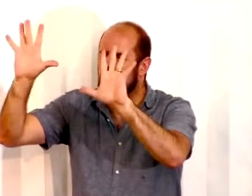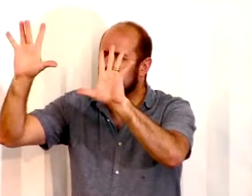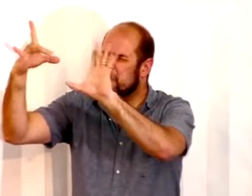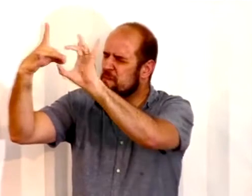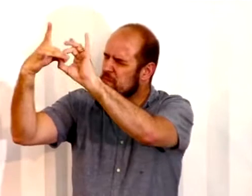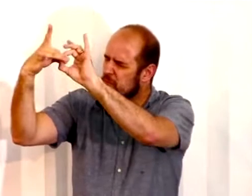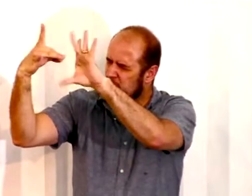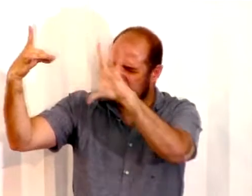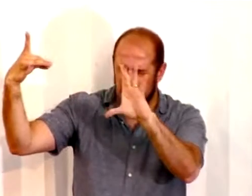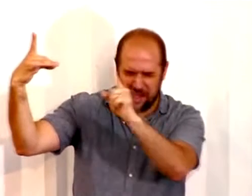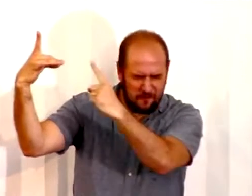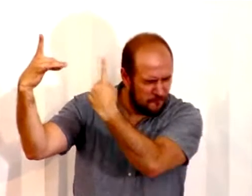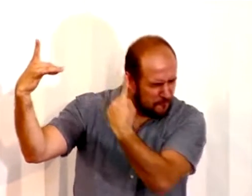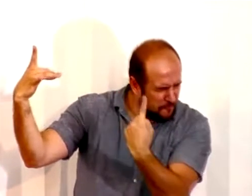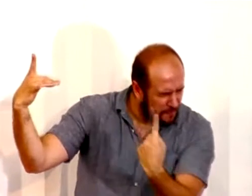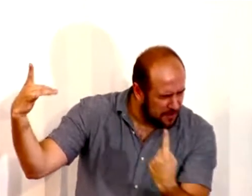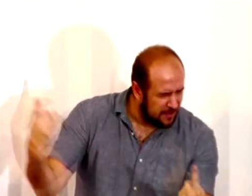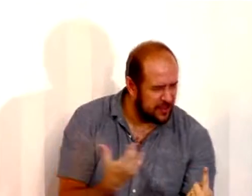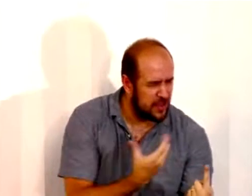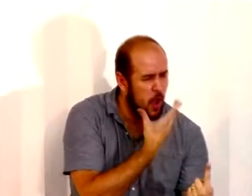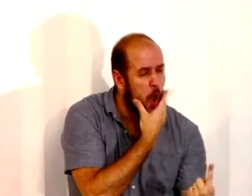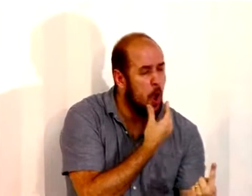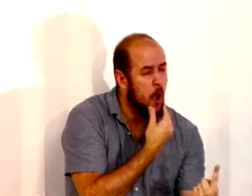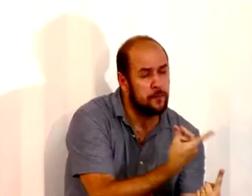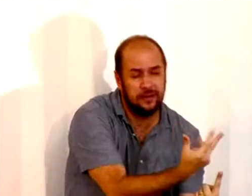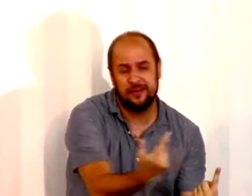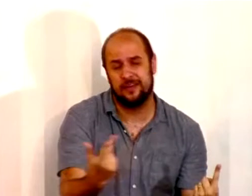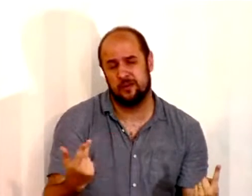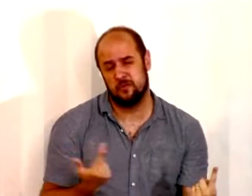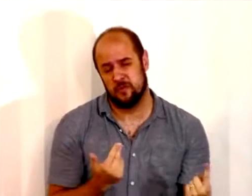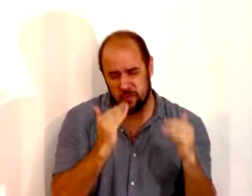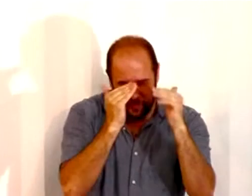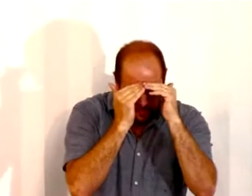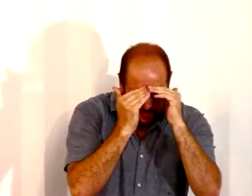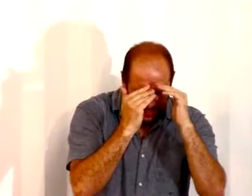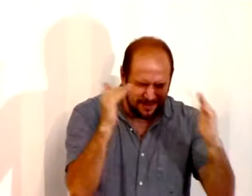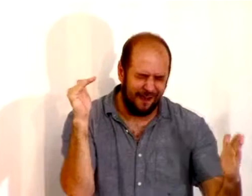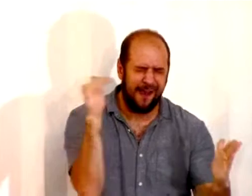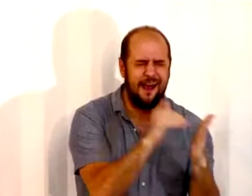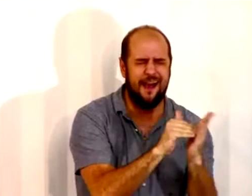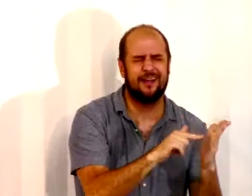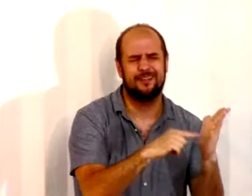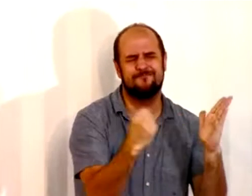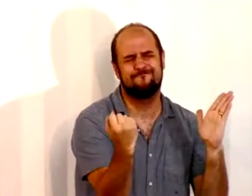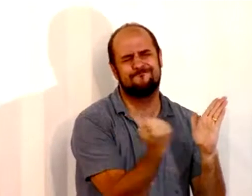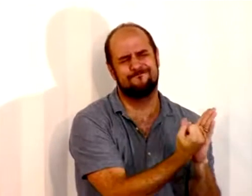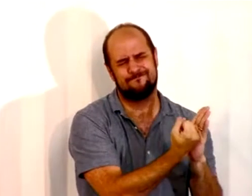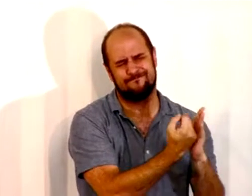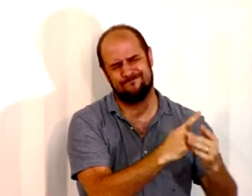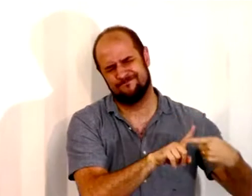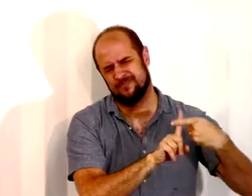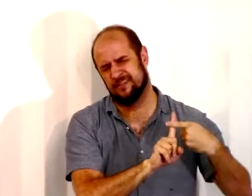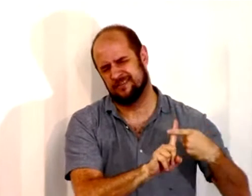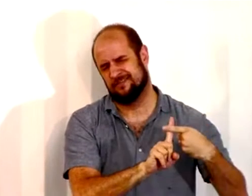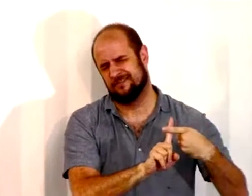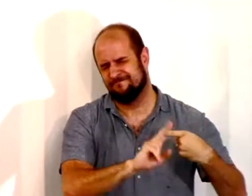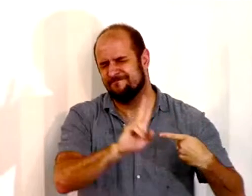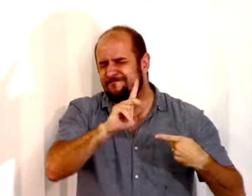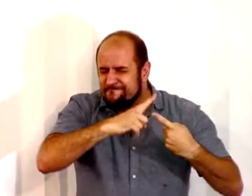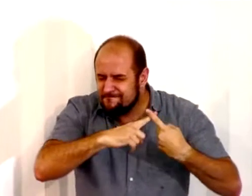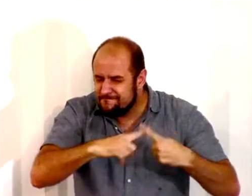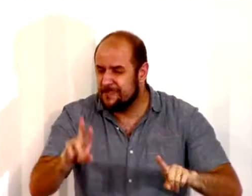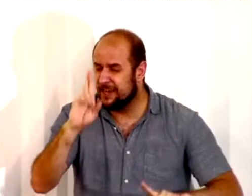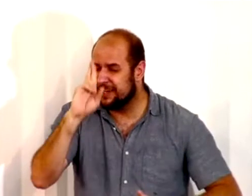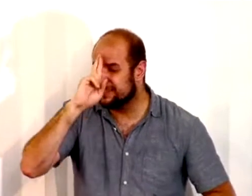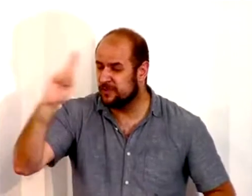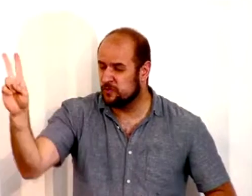a figura humana e foi obediente até a morte e morte de cruz. Mas o Senhor o exaltou, ele deu um nome que